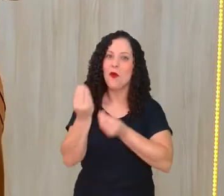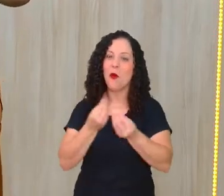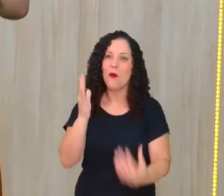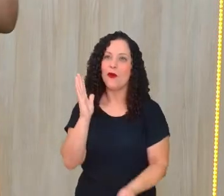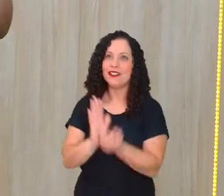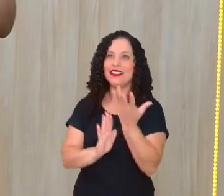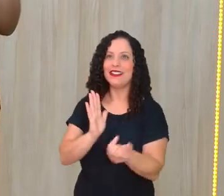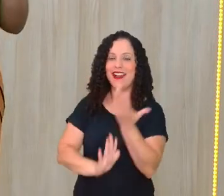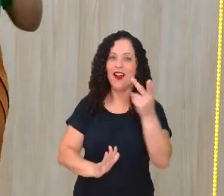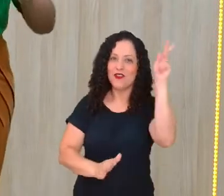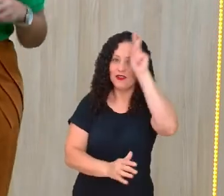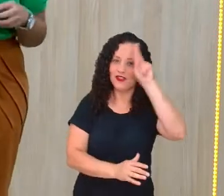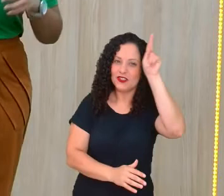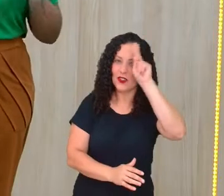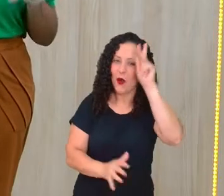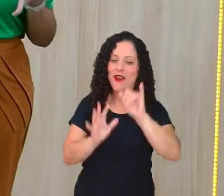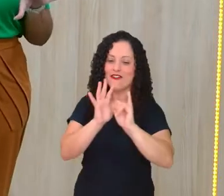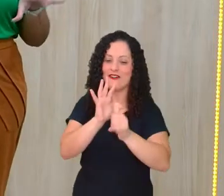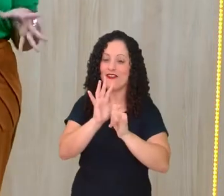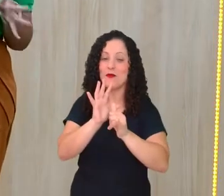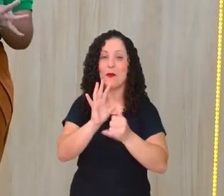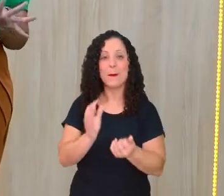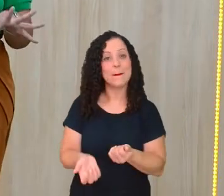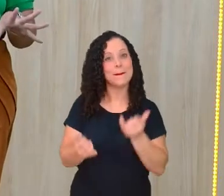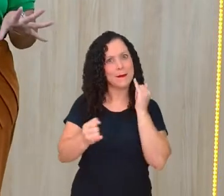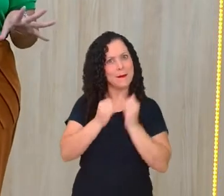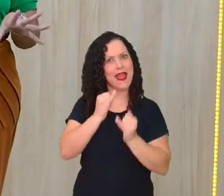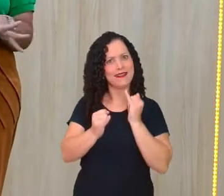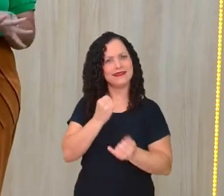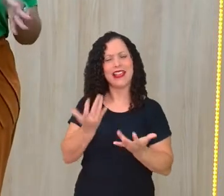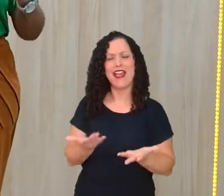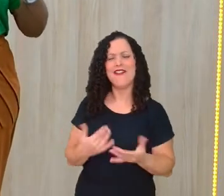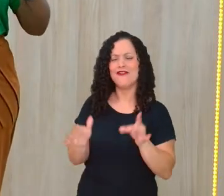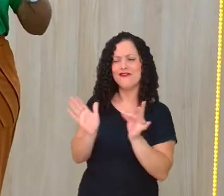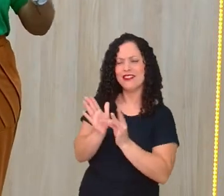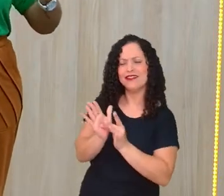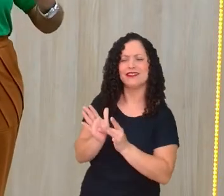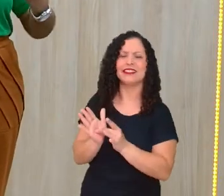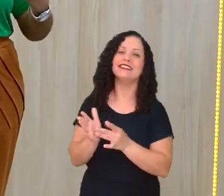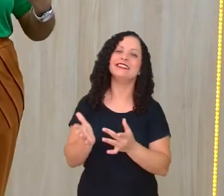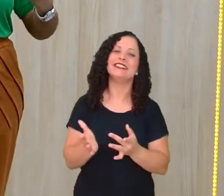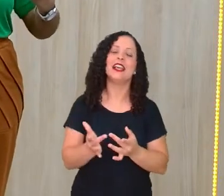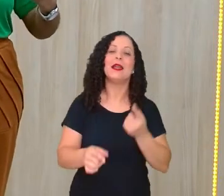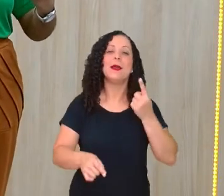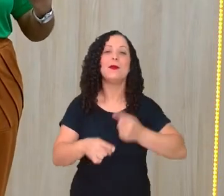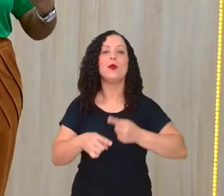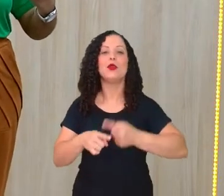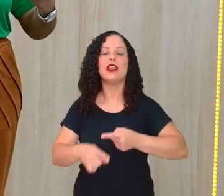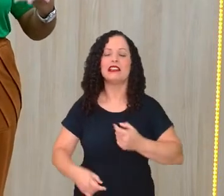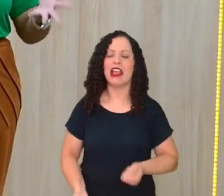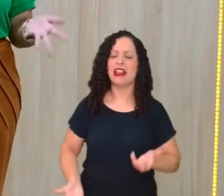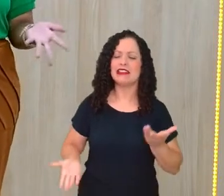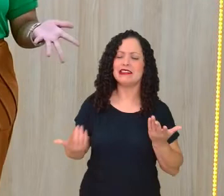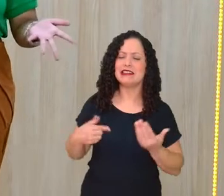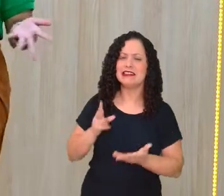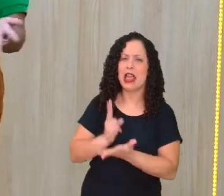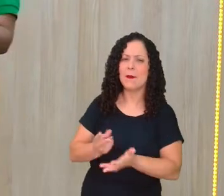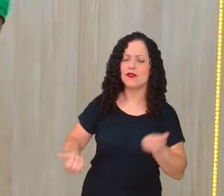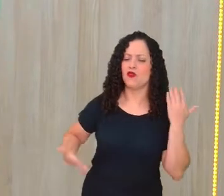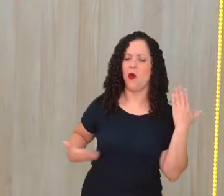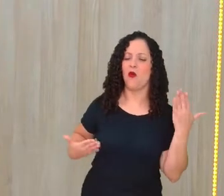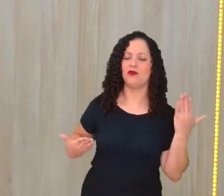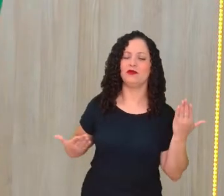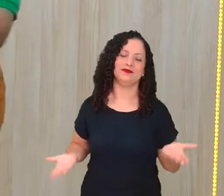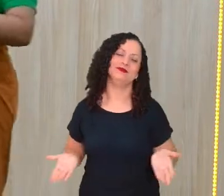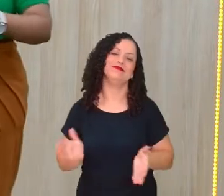sobre isso, né? Sim. Parece real, mas acontece, tá vendo? Então, por que a gente precisa duvidar o tempo todo da literatura? Pois é. Pois